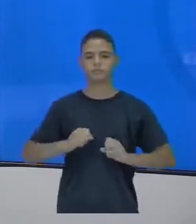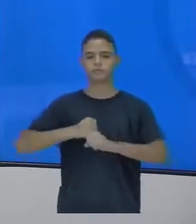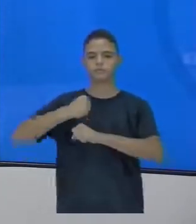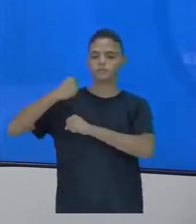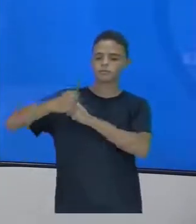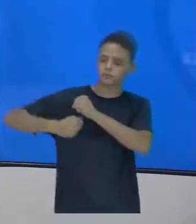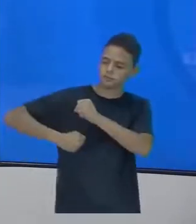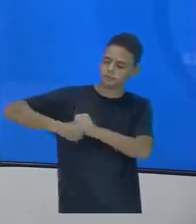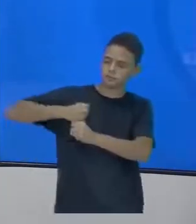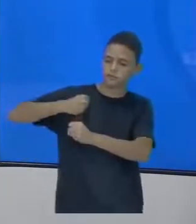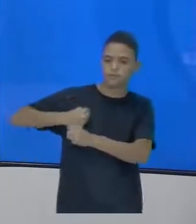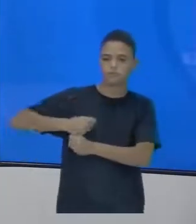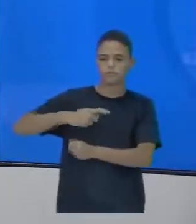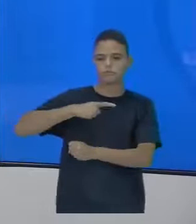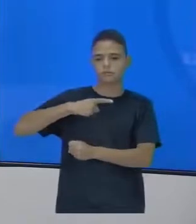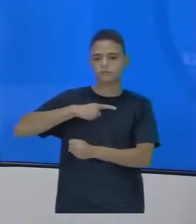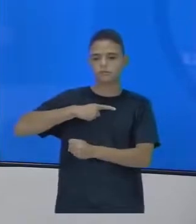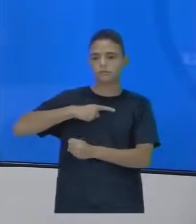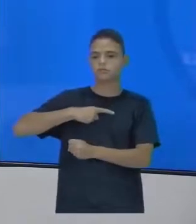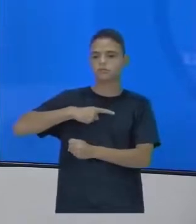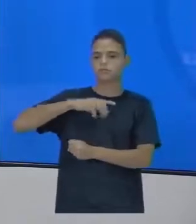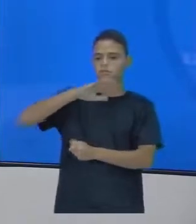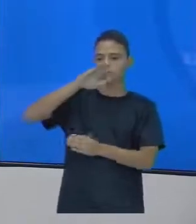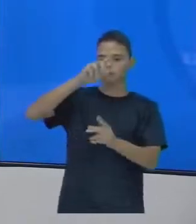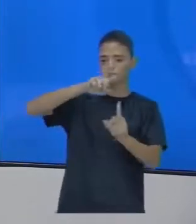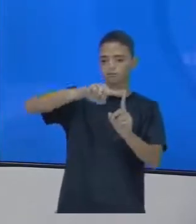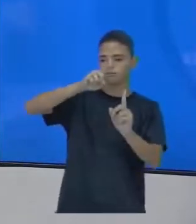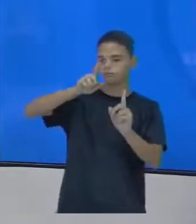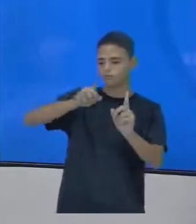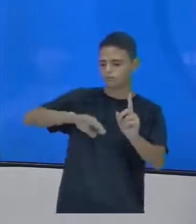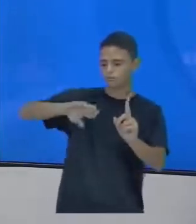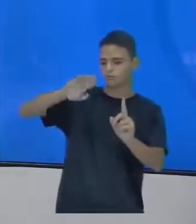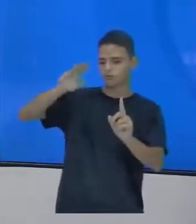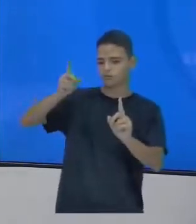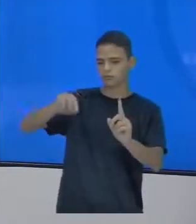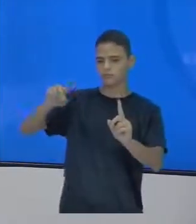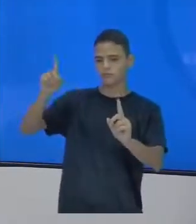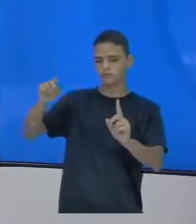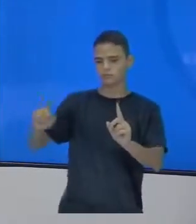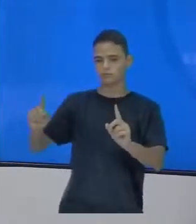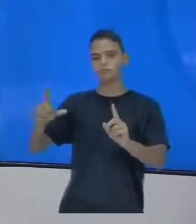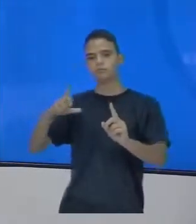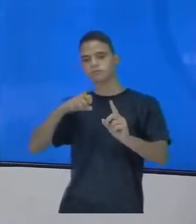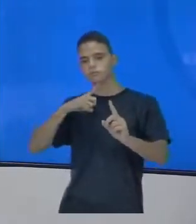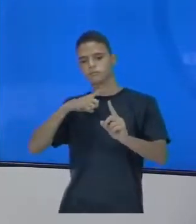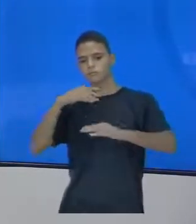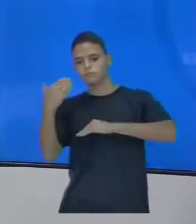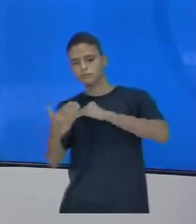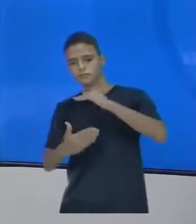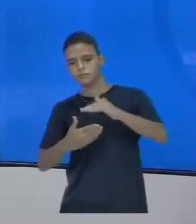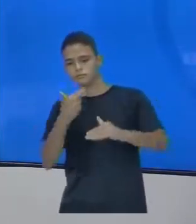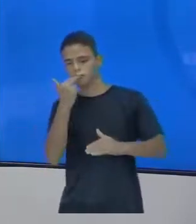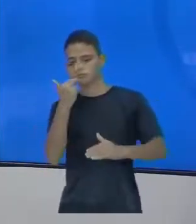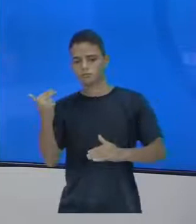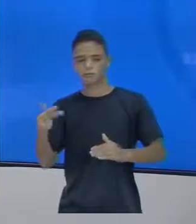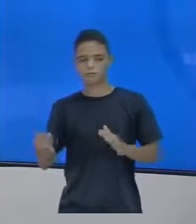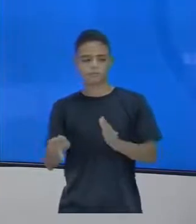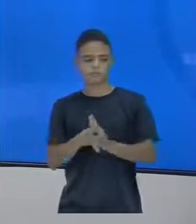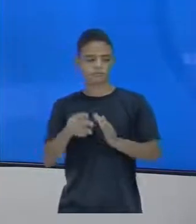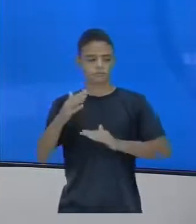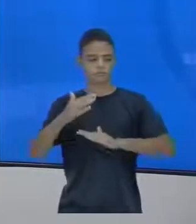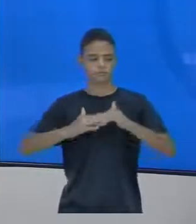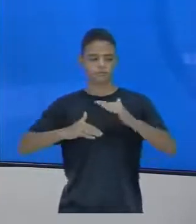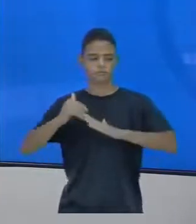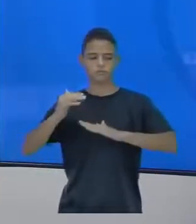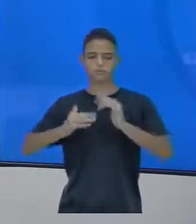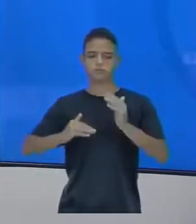um gráfico que mistura com algo de linguagens, porque é cobrada uma habilidade específica.